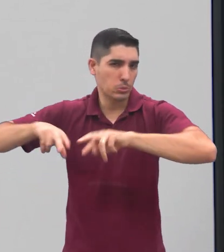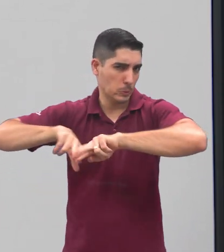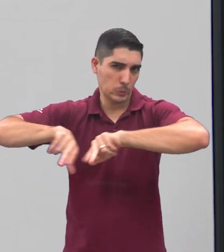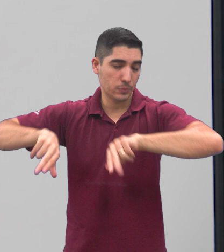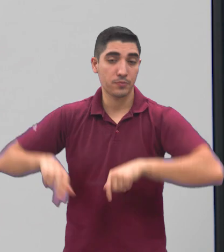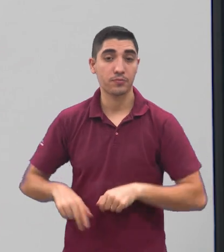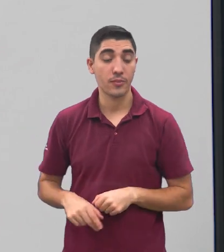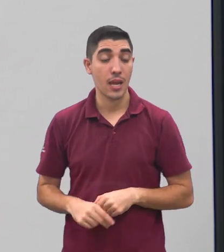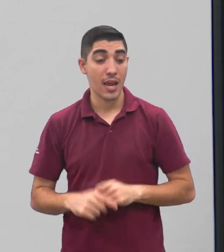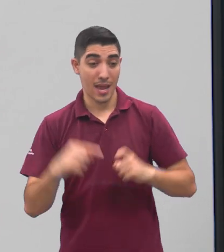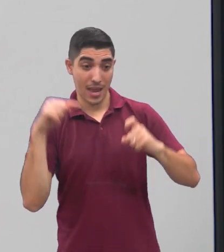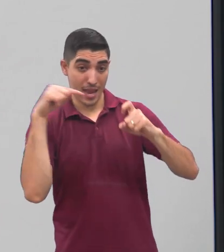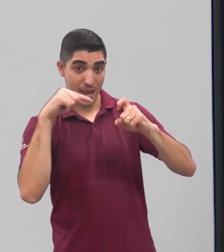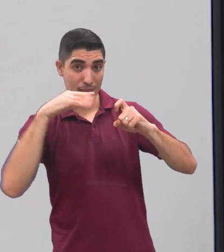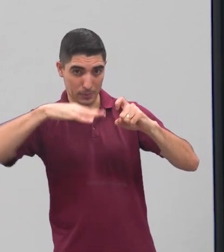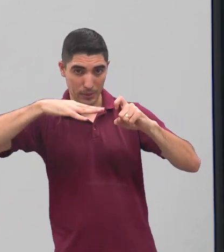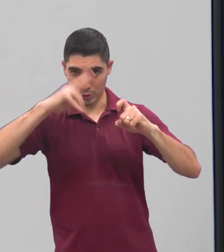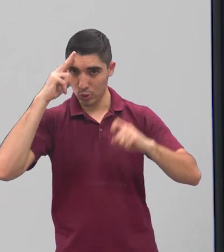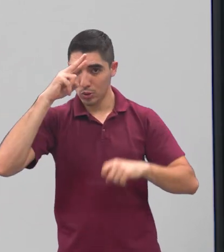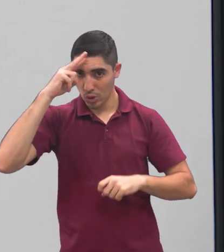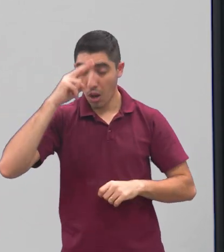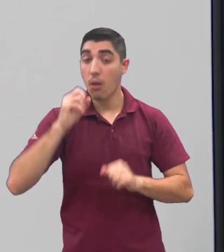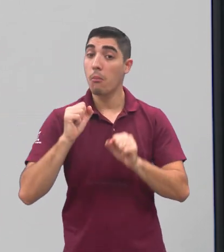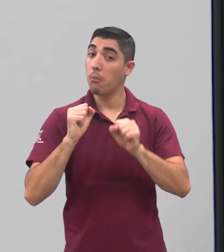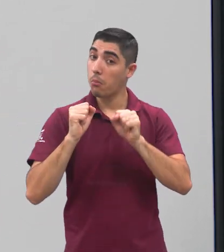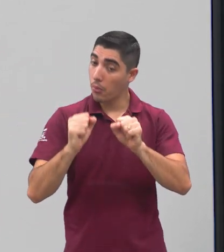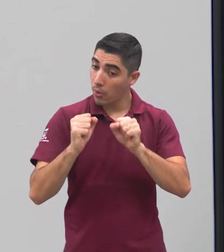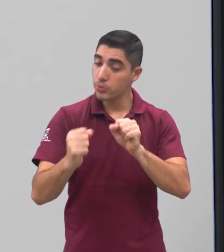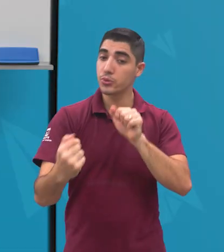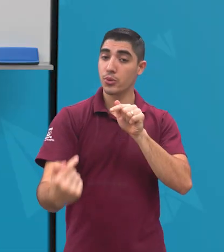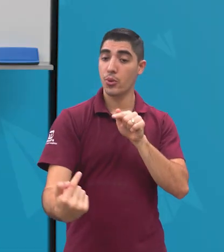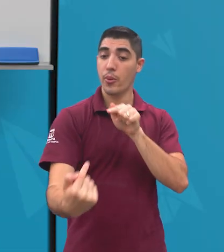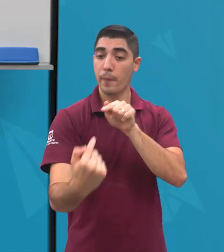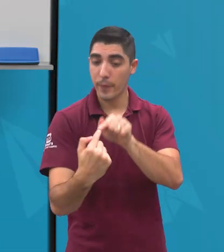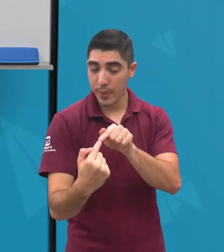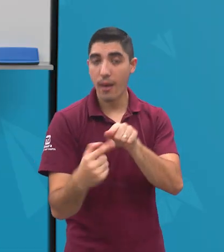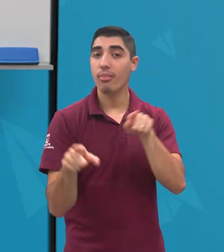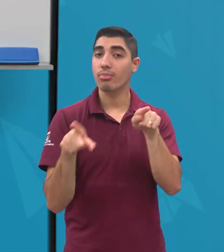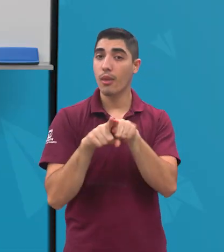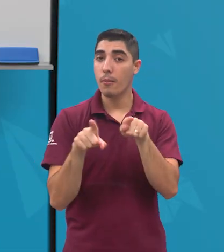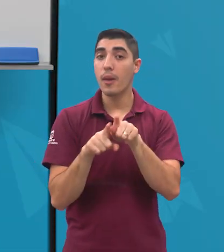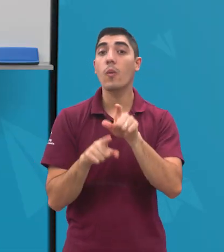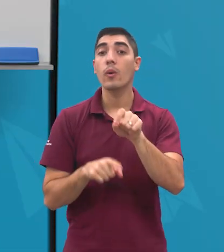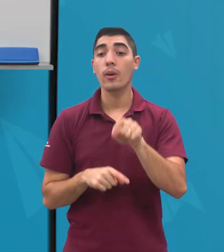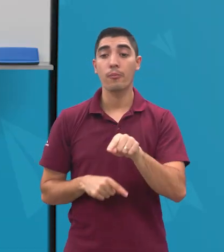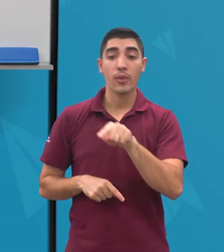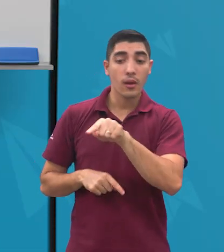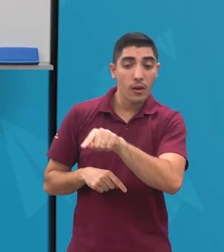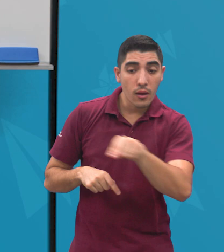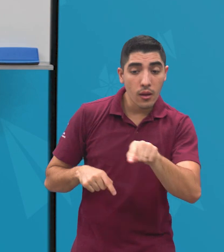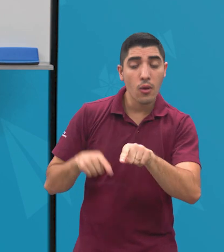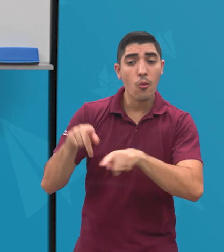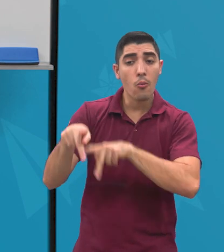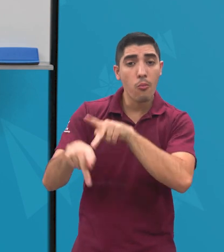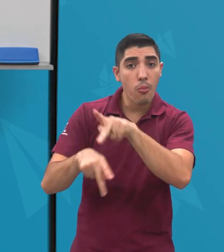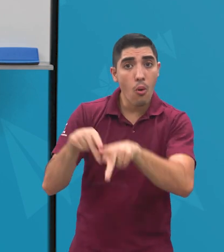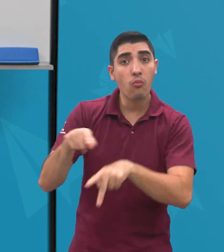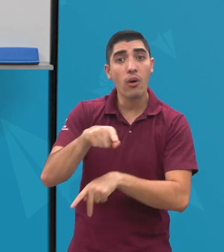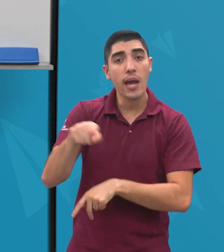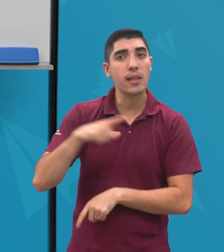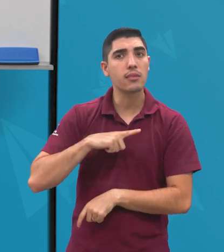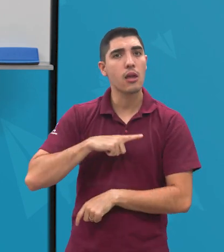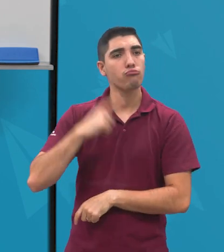entender que esse mito, de uma certa forma, indica um povo que tem uma determinada